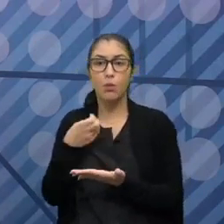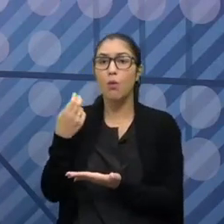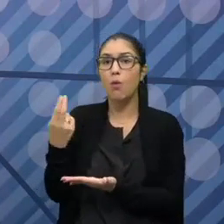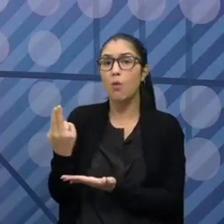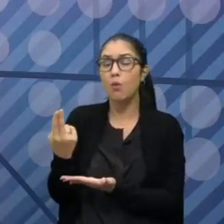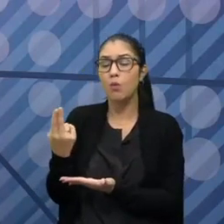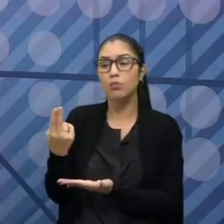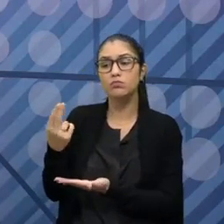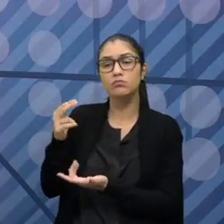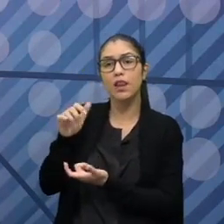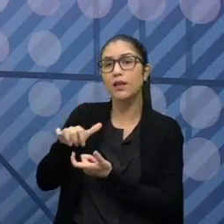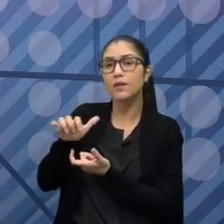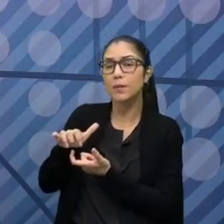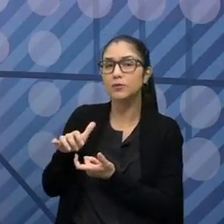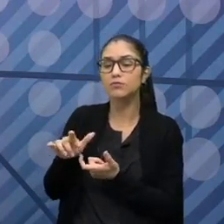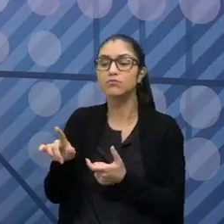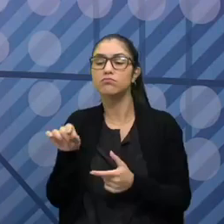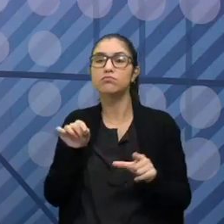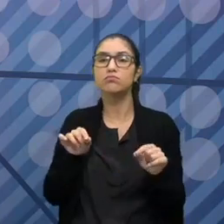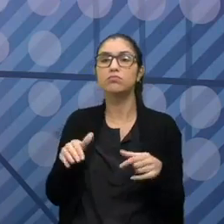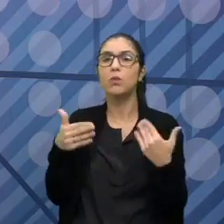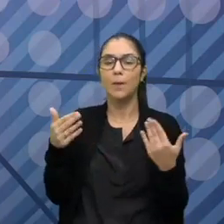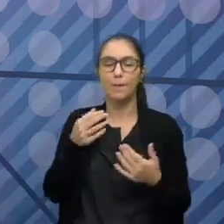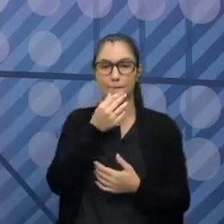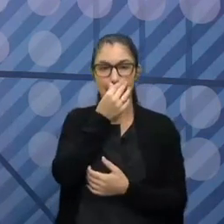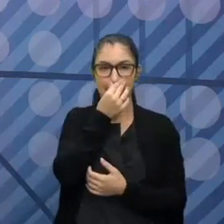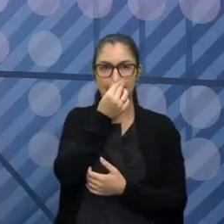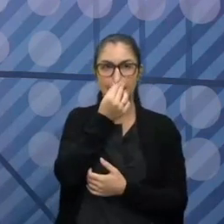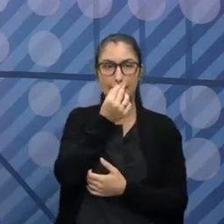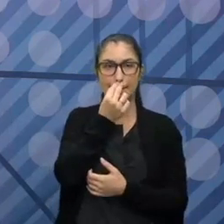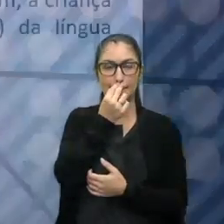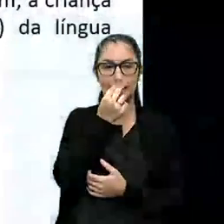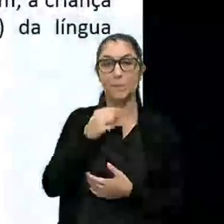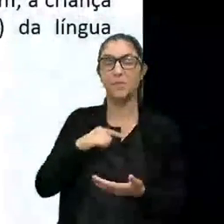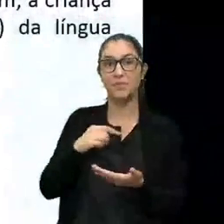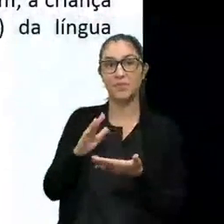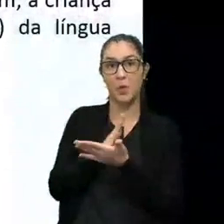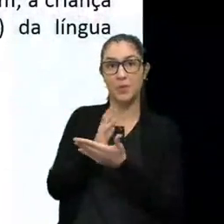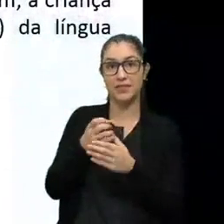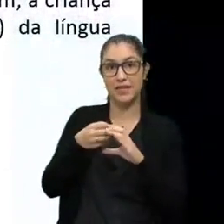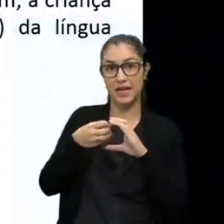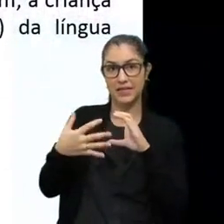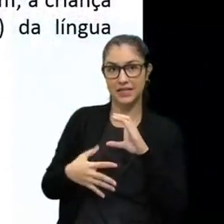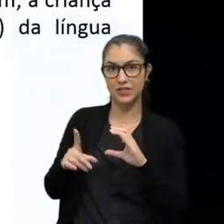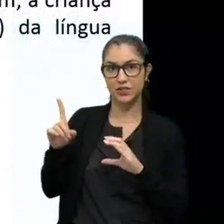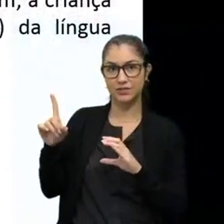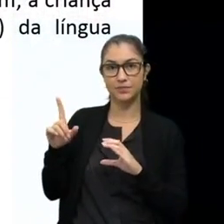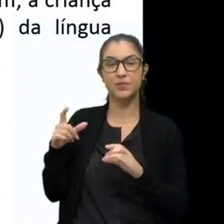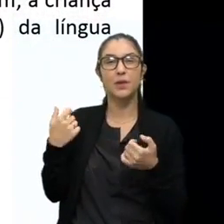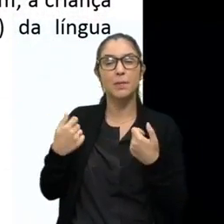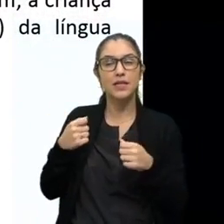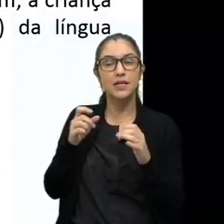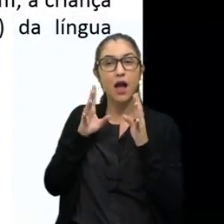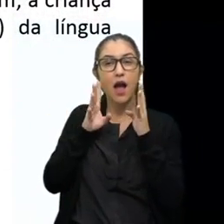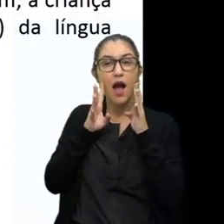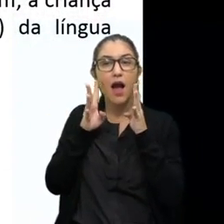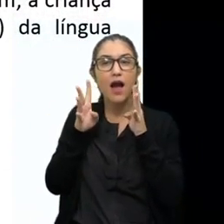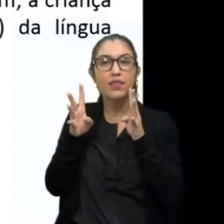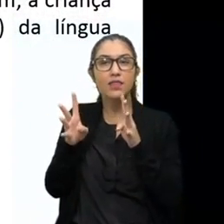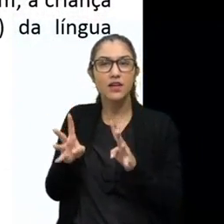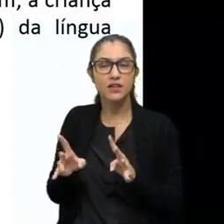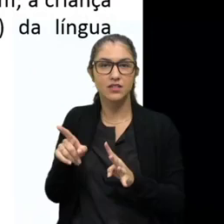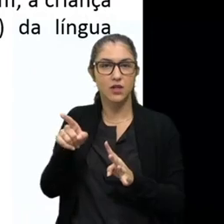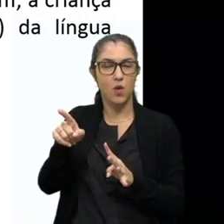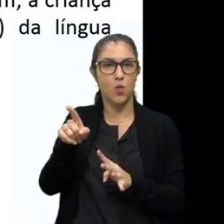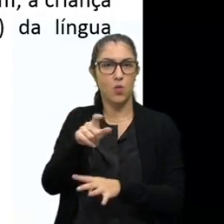se vamos para o letramento. Olha algumas características na nossa imagem. O que nós temos que prestar atenção com o